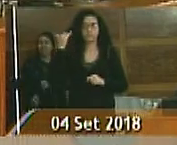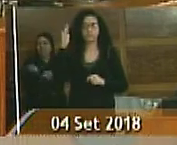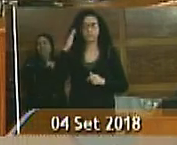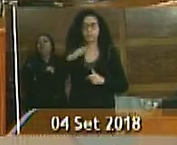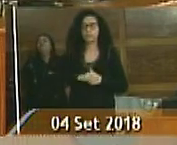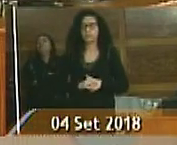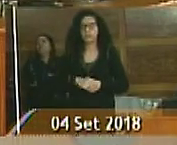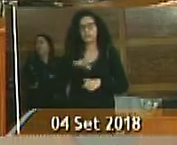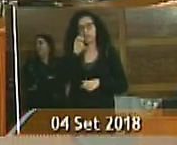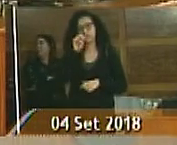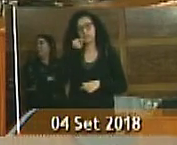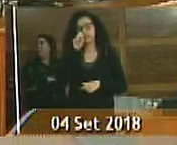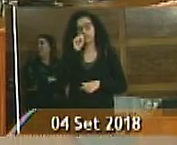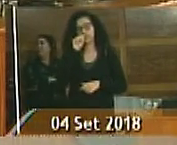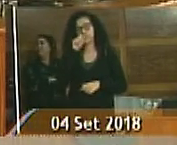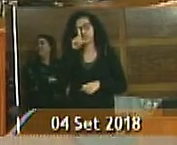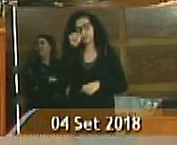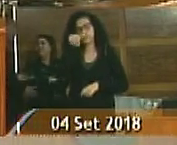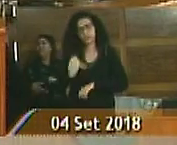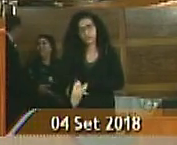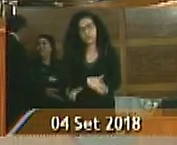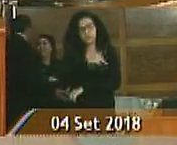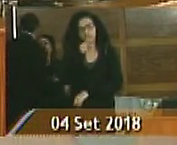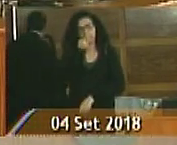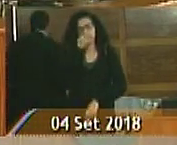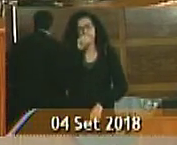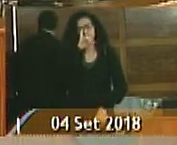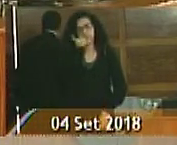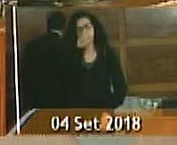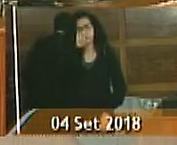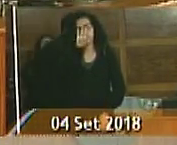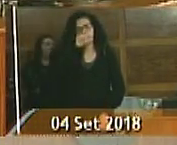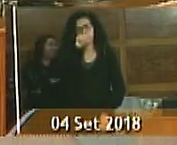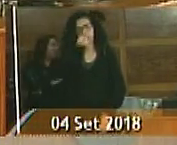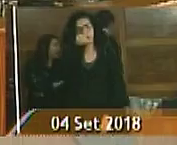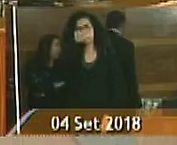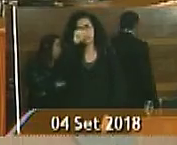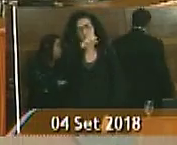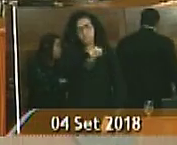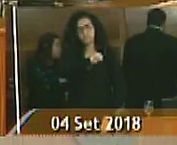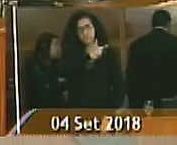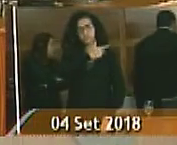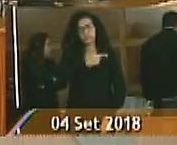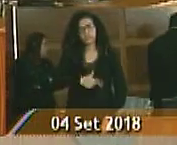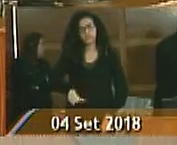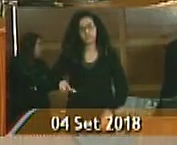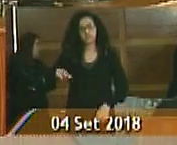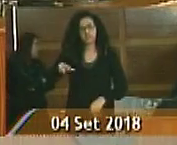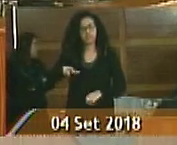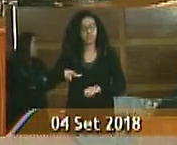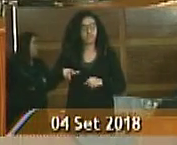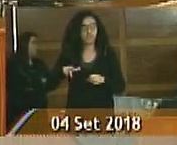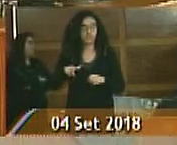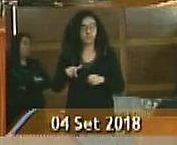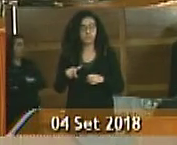Estúdio Enseada, rua projetada, sem número, Saquinho de